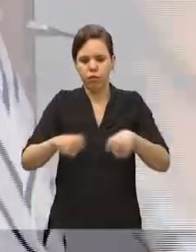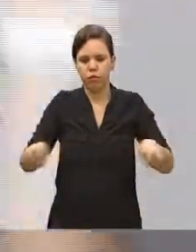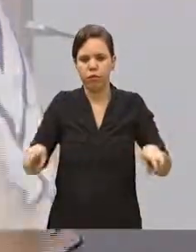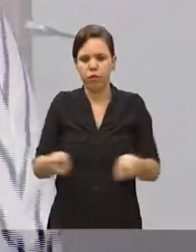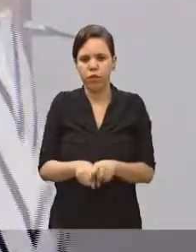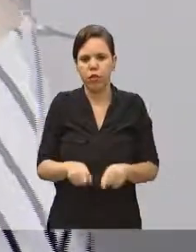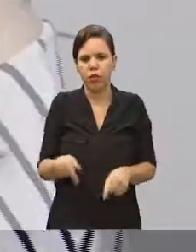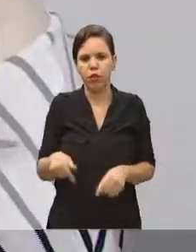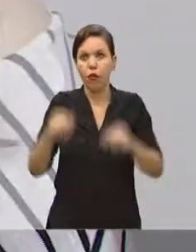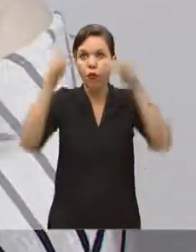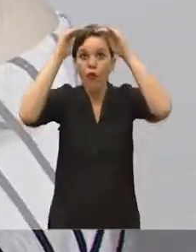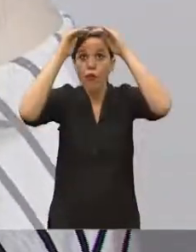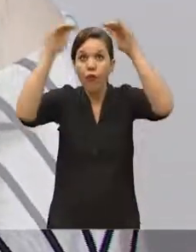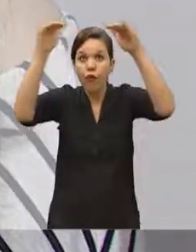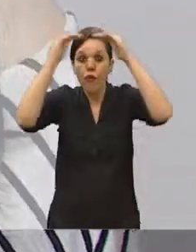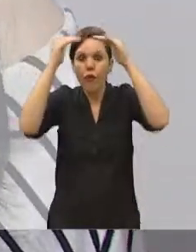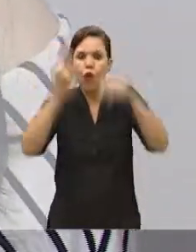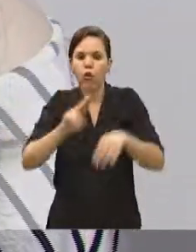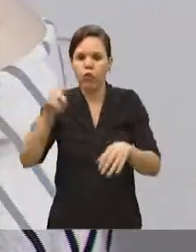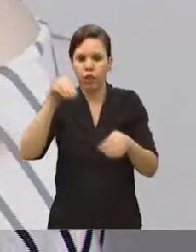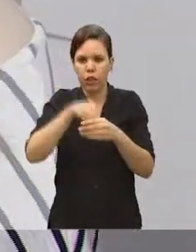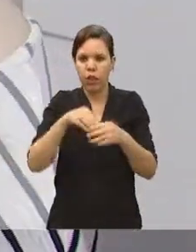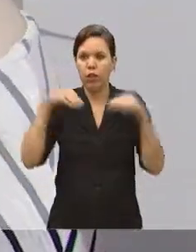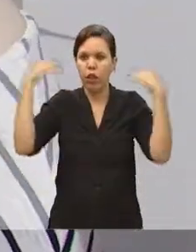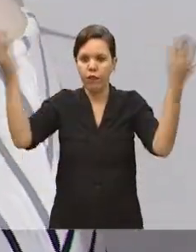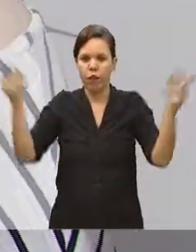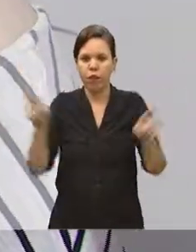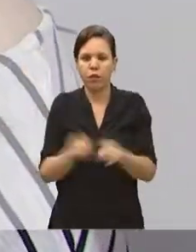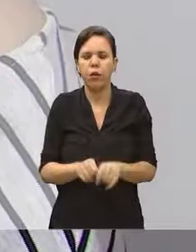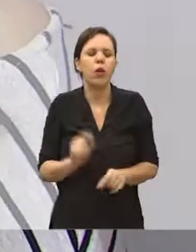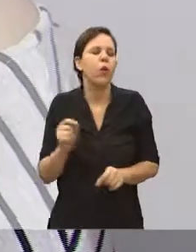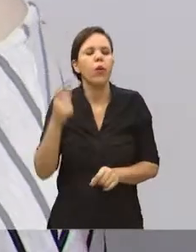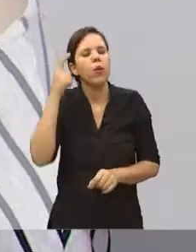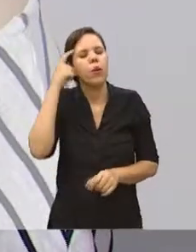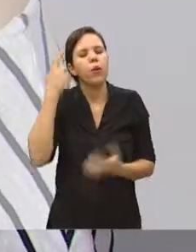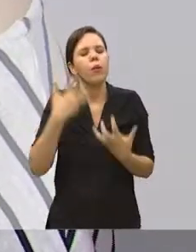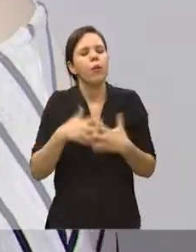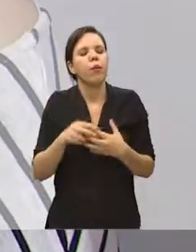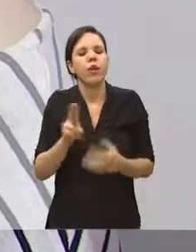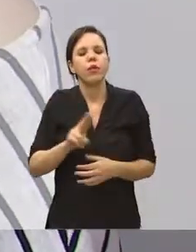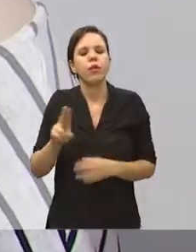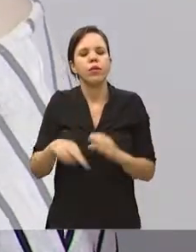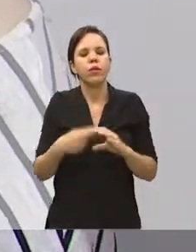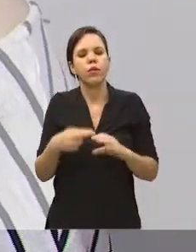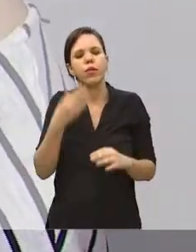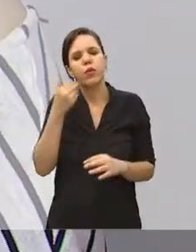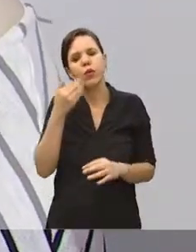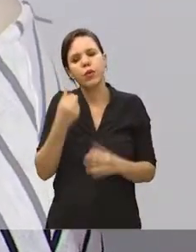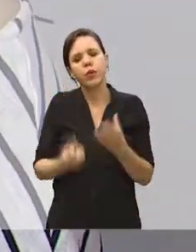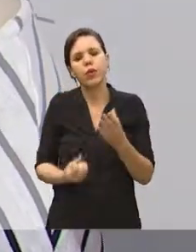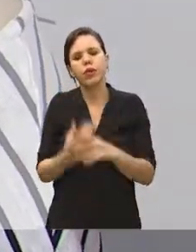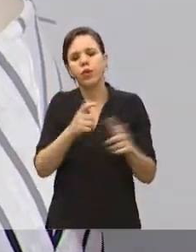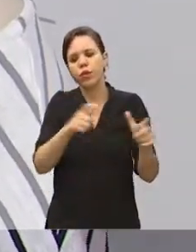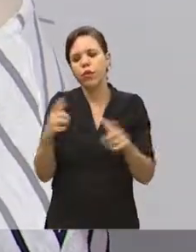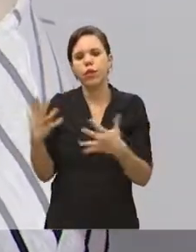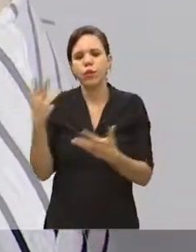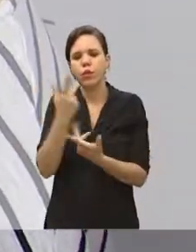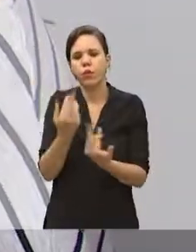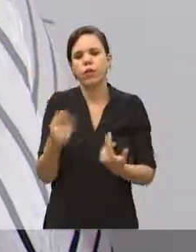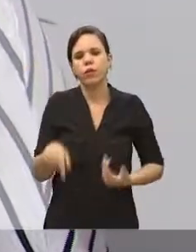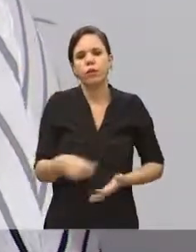retirou daqui e usou como fechamento lá fora. Como que é essa questão de pensar em reutilizar e criar um ambiente bonito como